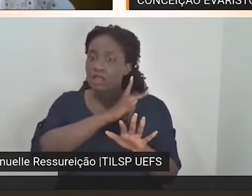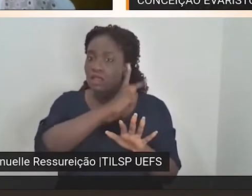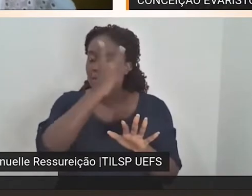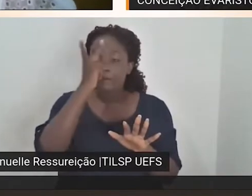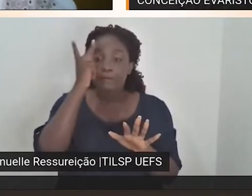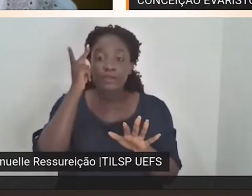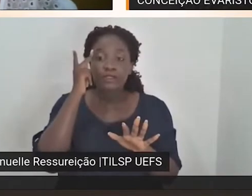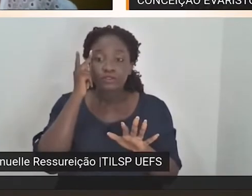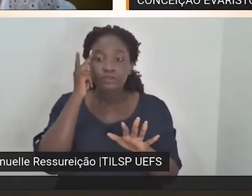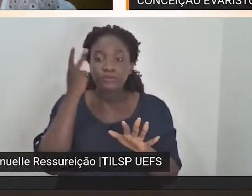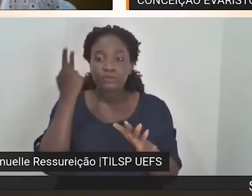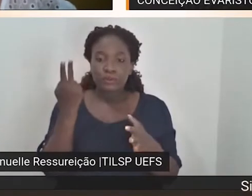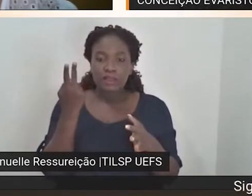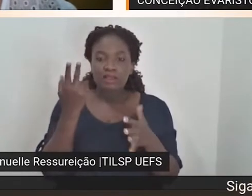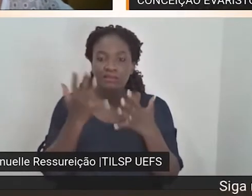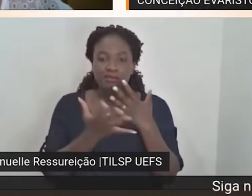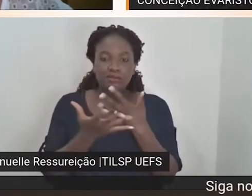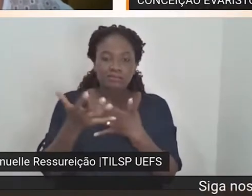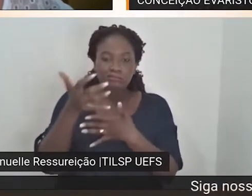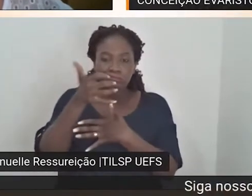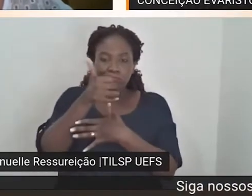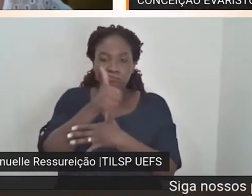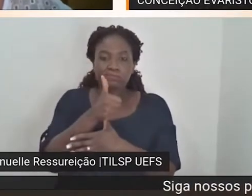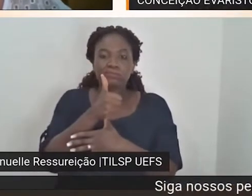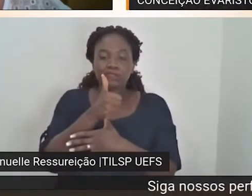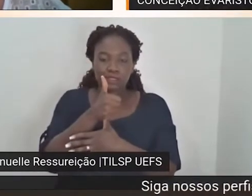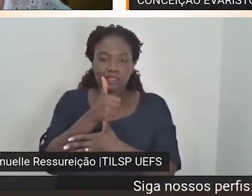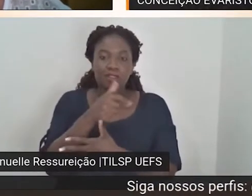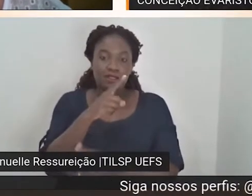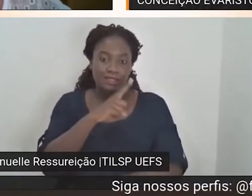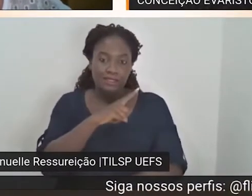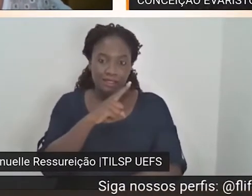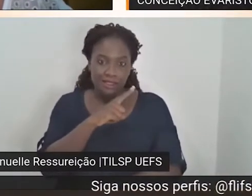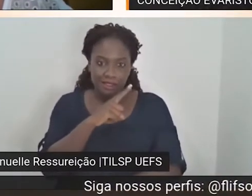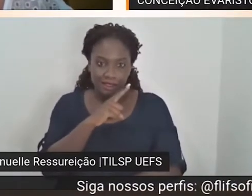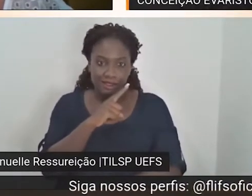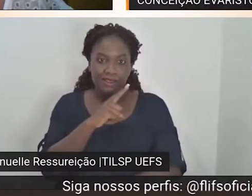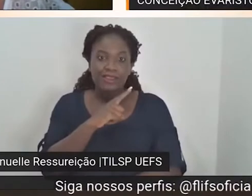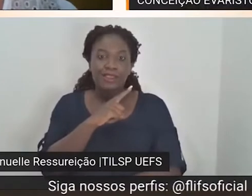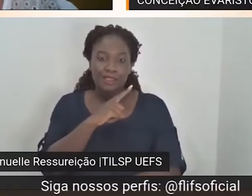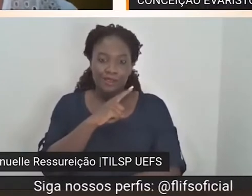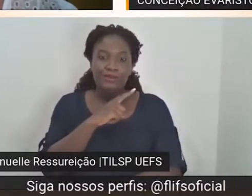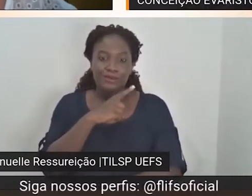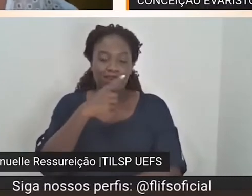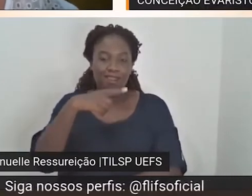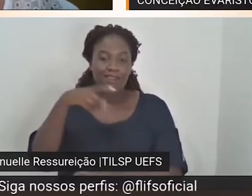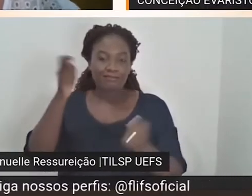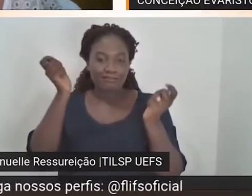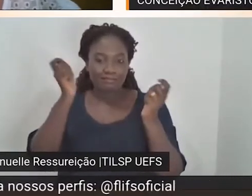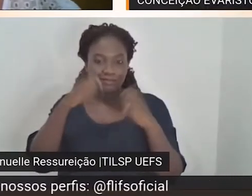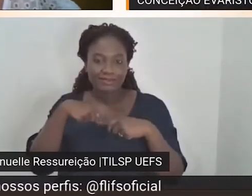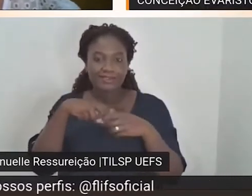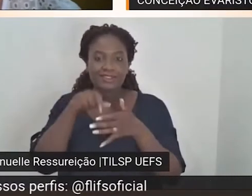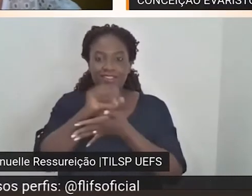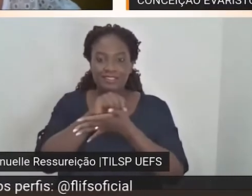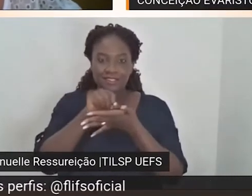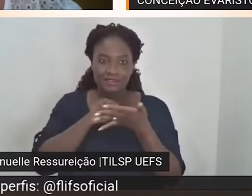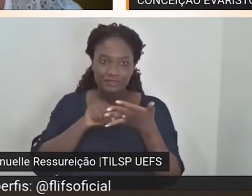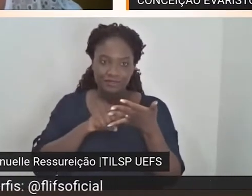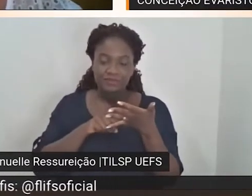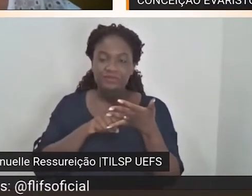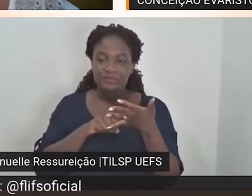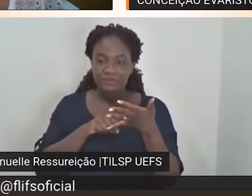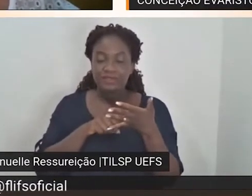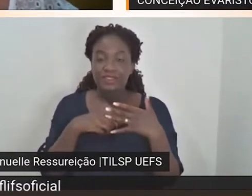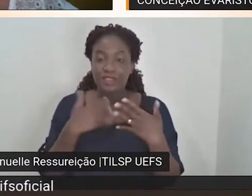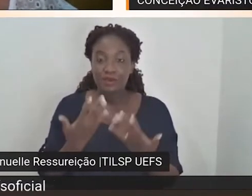classes privilegiadas teriam, né, essa competência da escrita. Então, viver